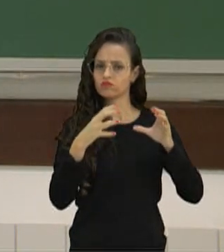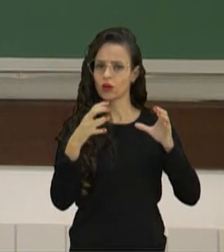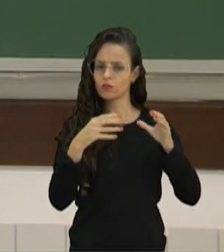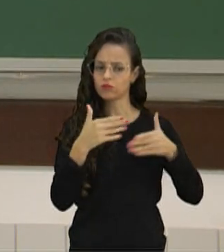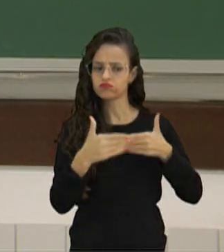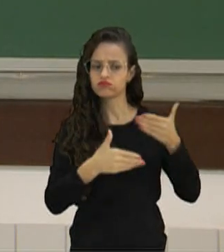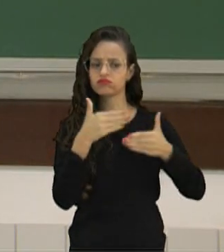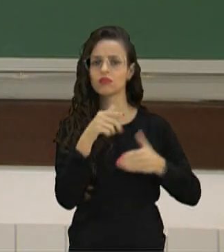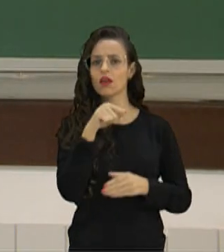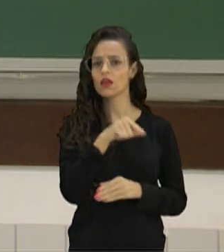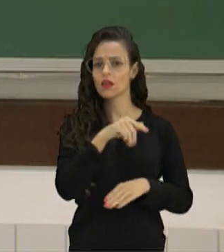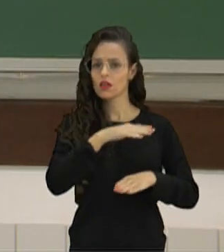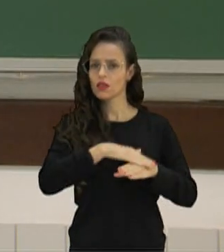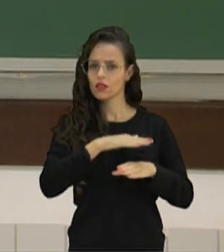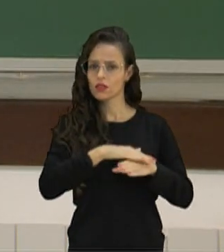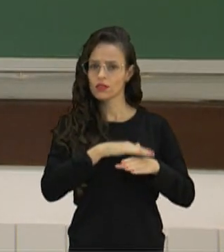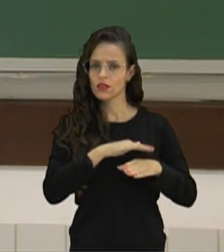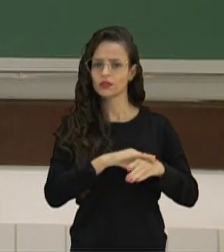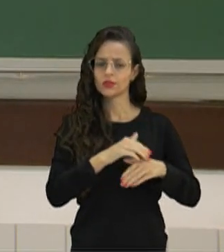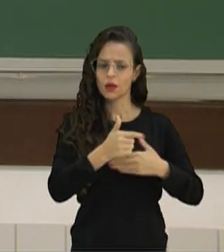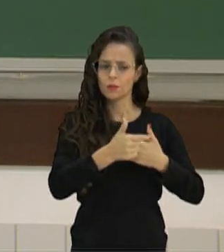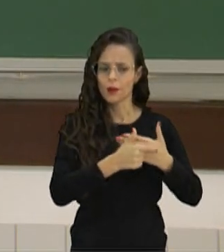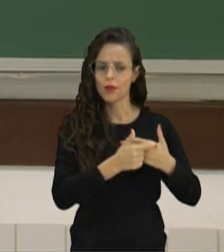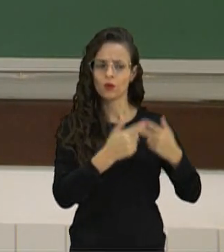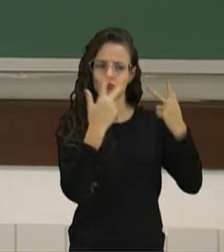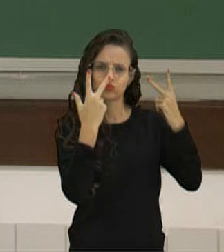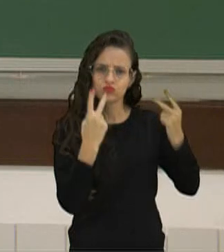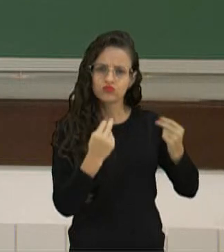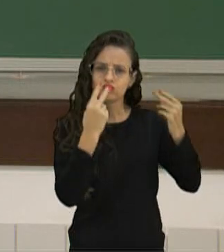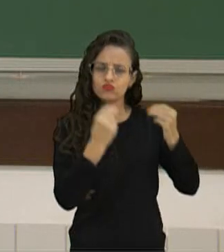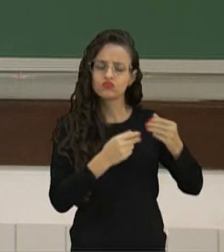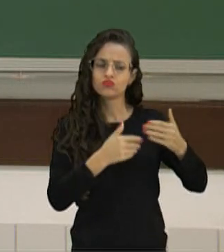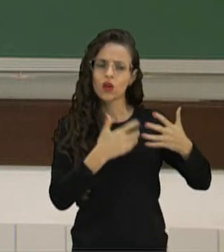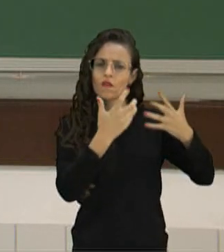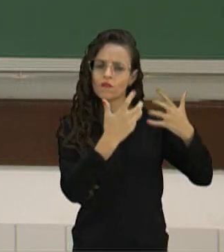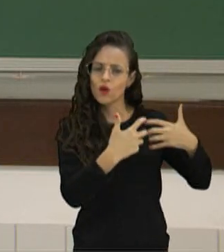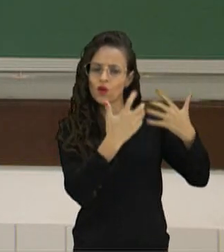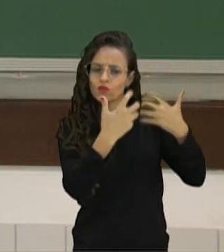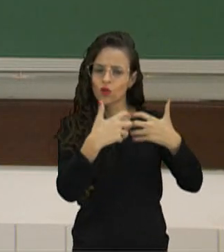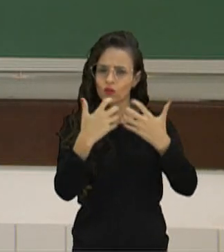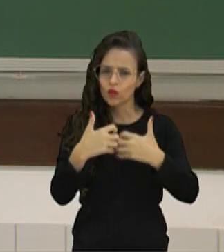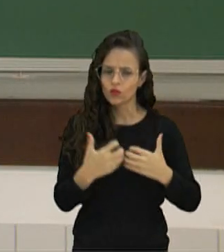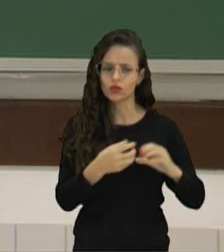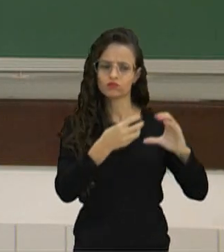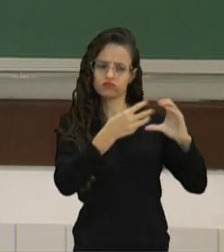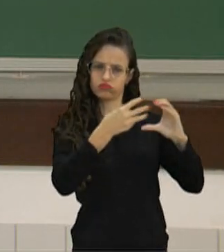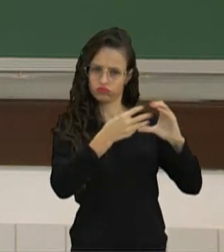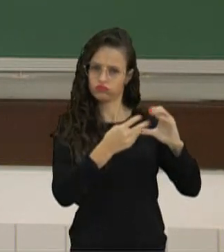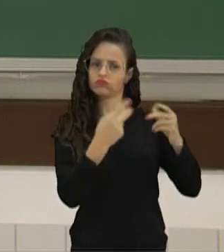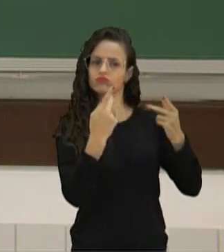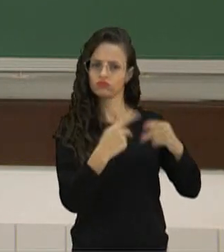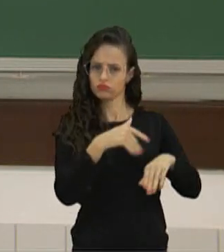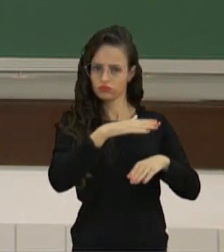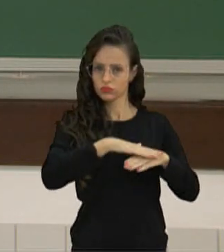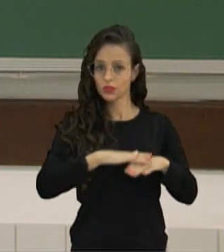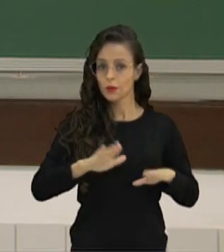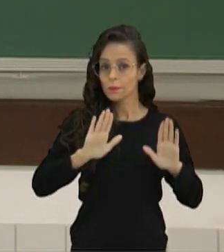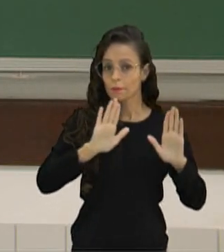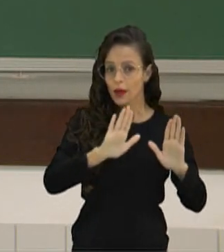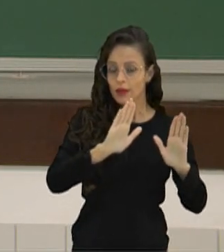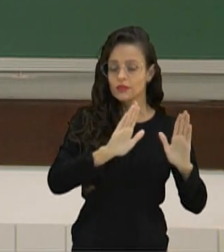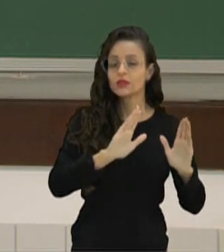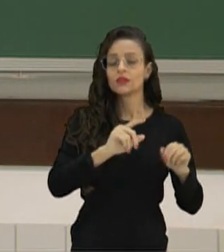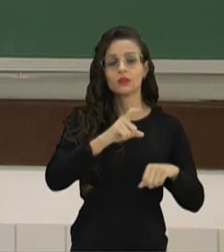é onde ela está realizando as suas atividades normais, comumente está realizando suas atividades normais, porém,